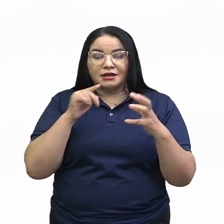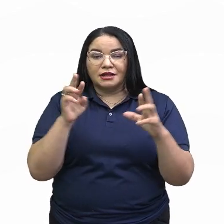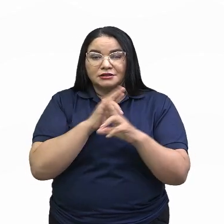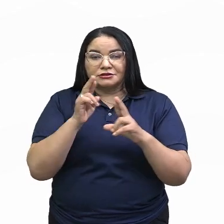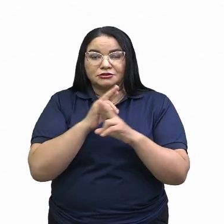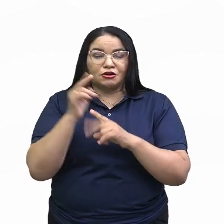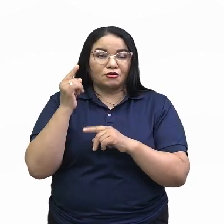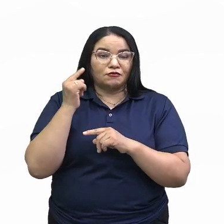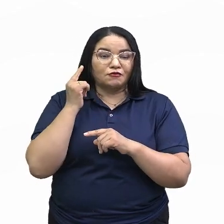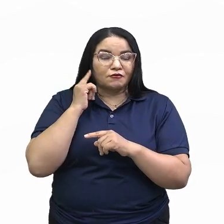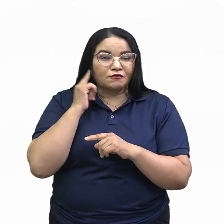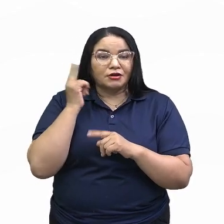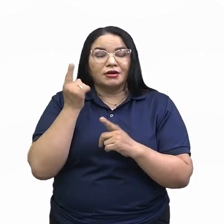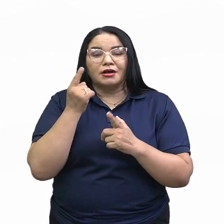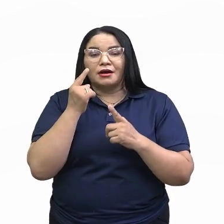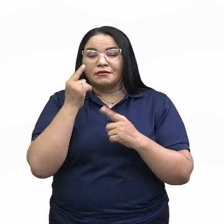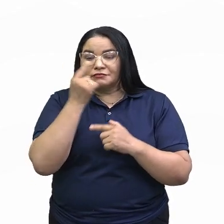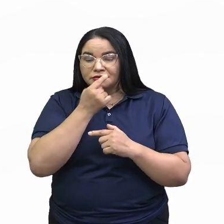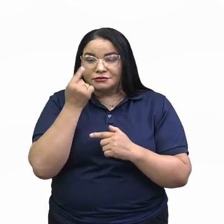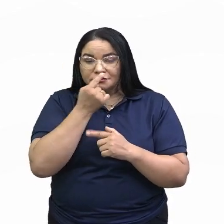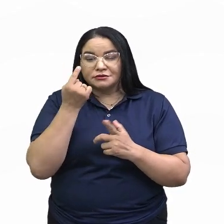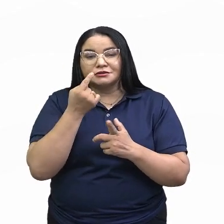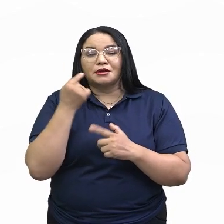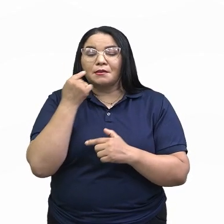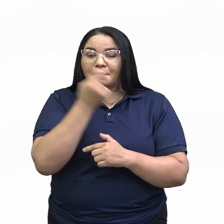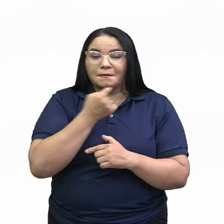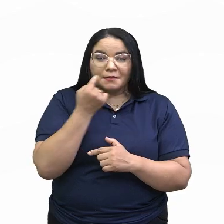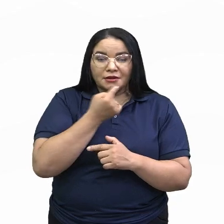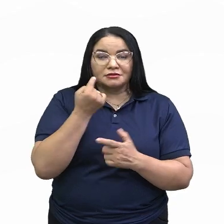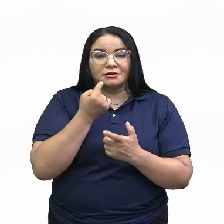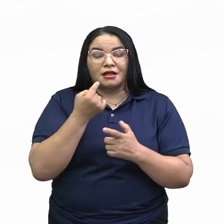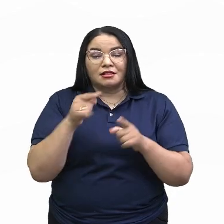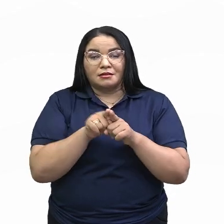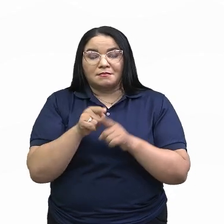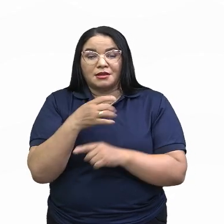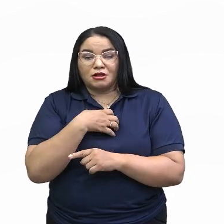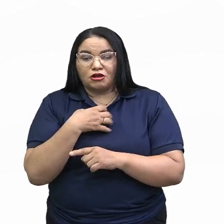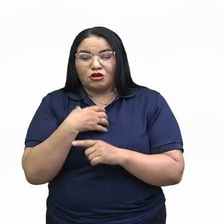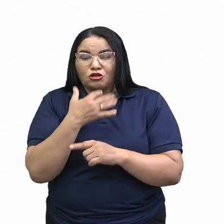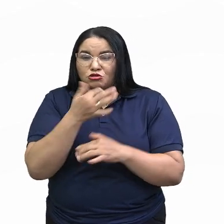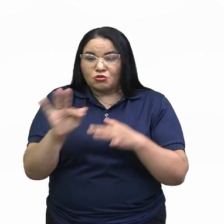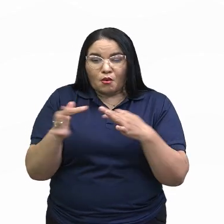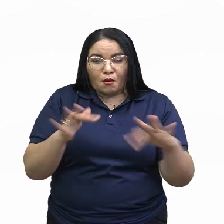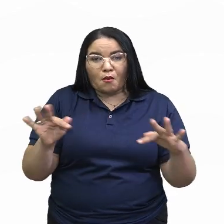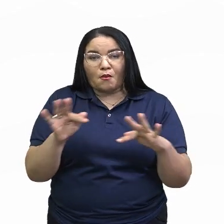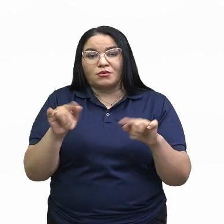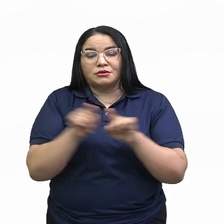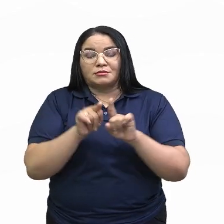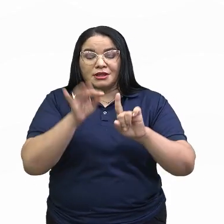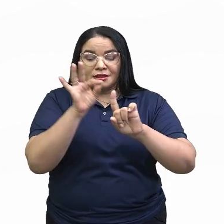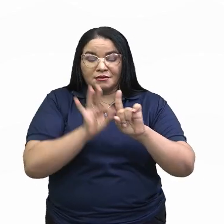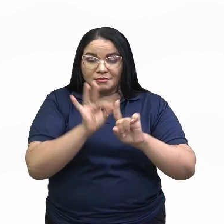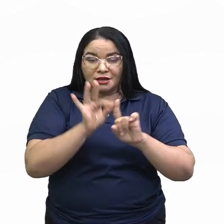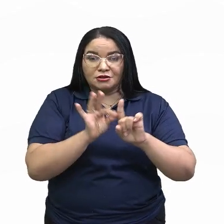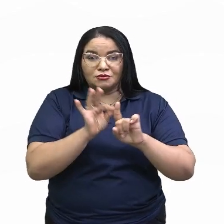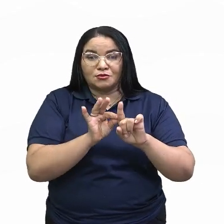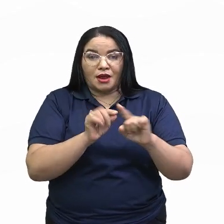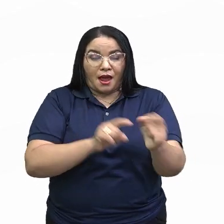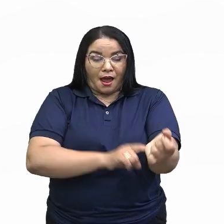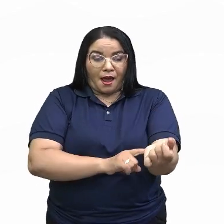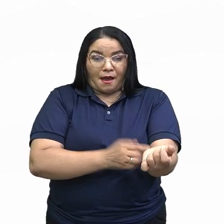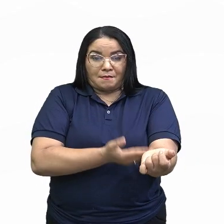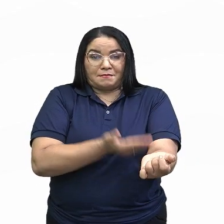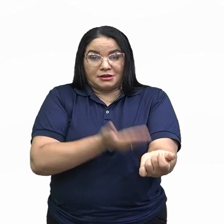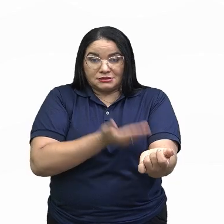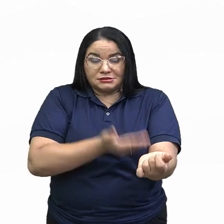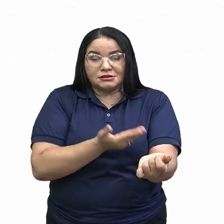com o paladar, com a sensação relacionada à dor, à temperatura, à pressão. Lá no azul,